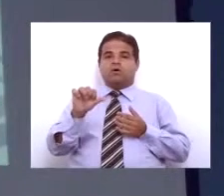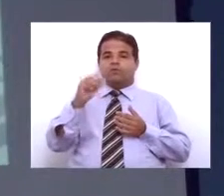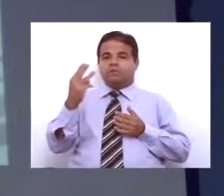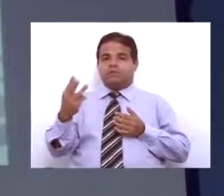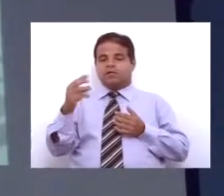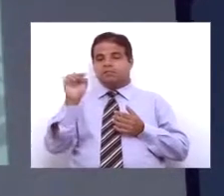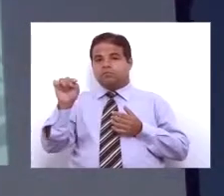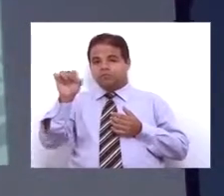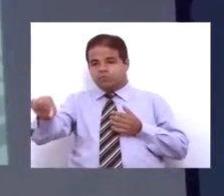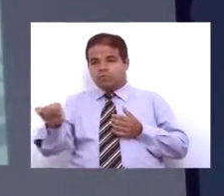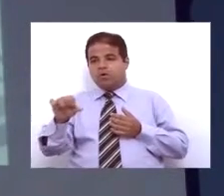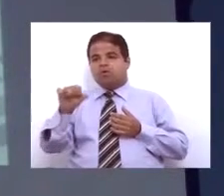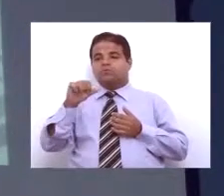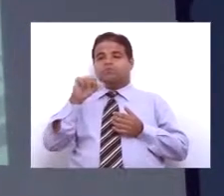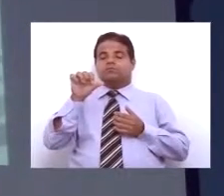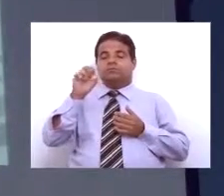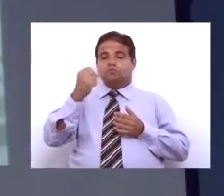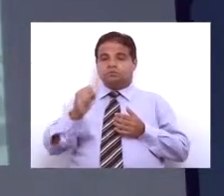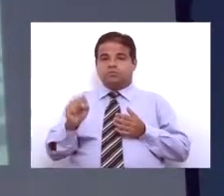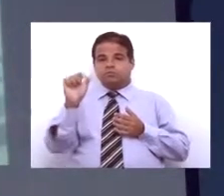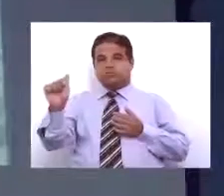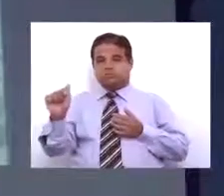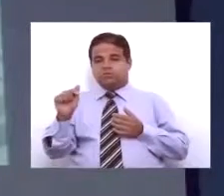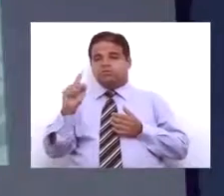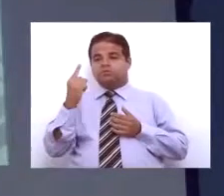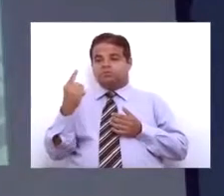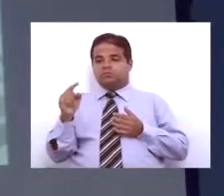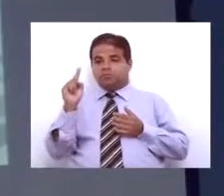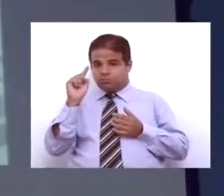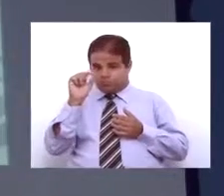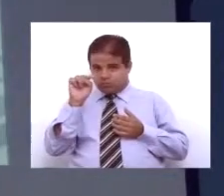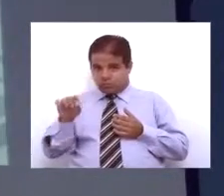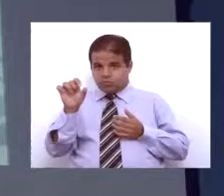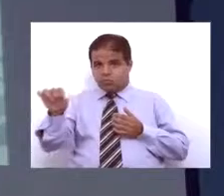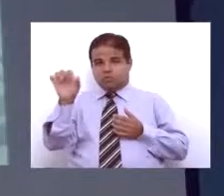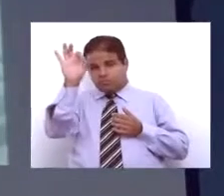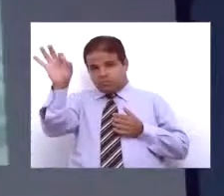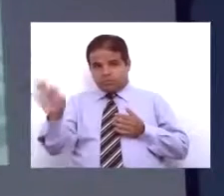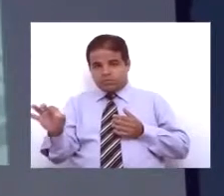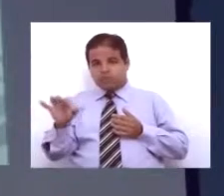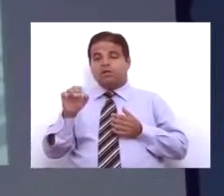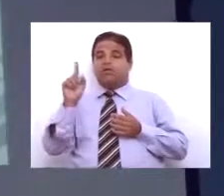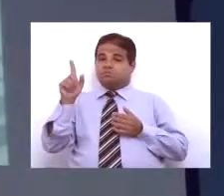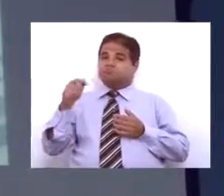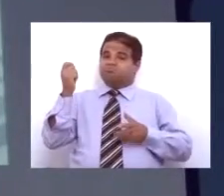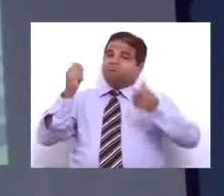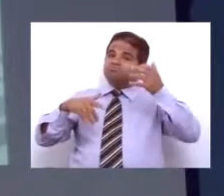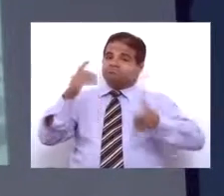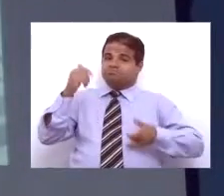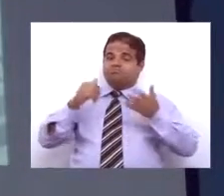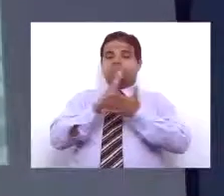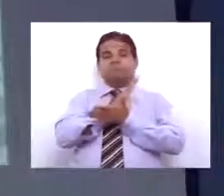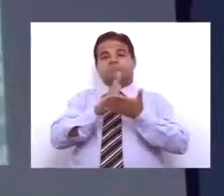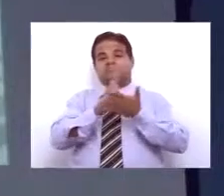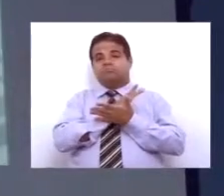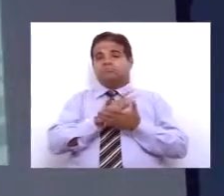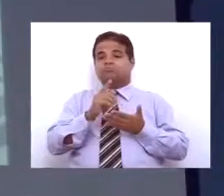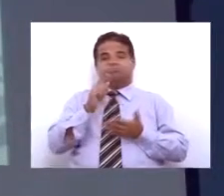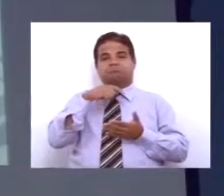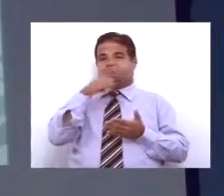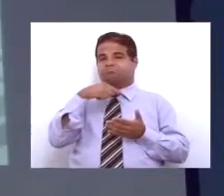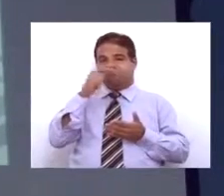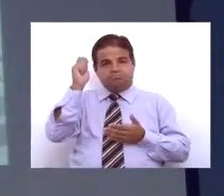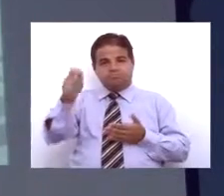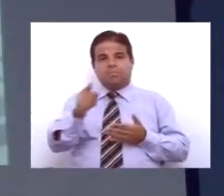3.982 pontos 6 e 87.9 por cento o que acho que desmistifica algumas questões que a prefeitura não efetuou o pagamento evidentemente